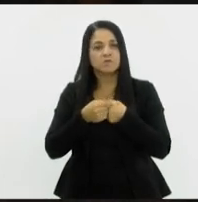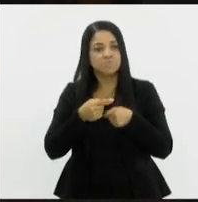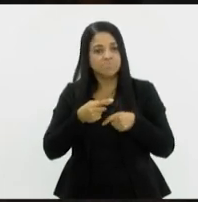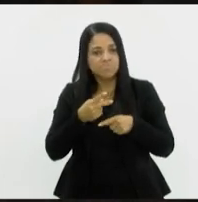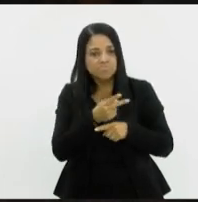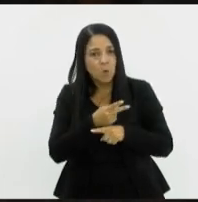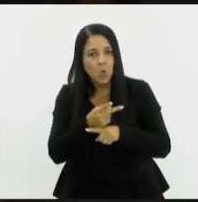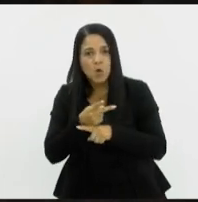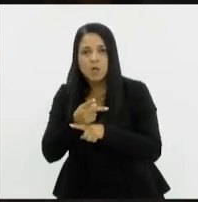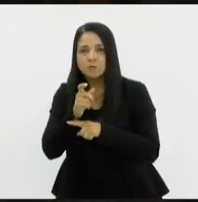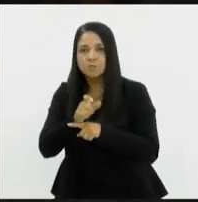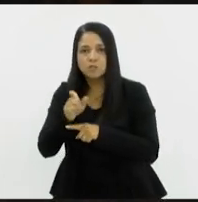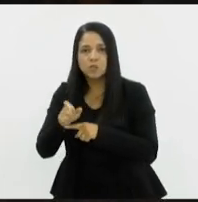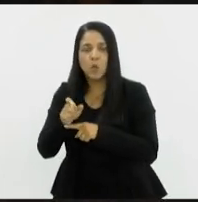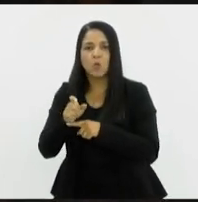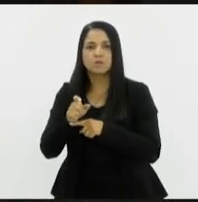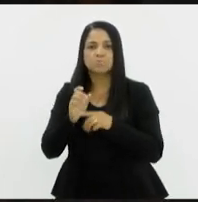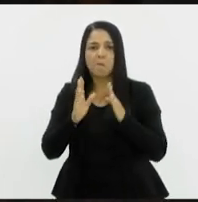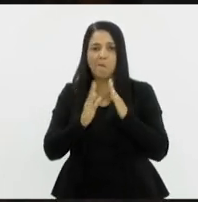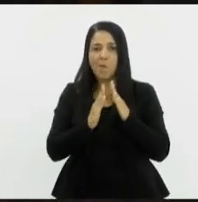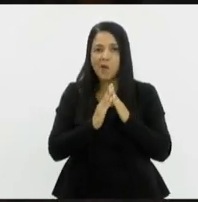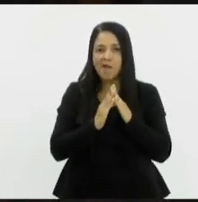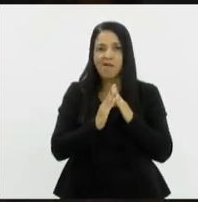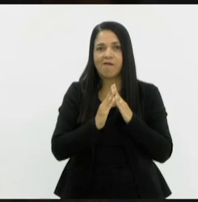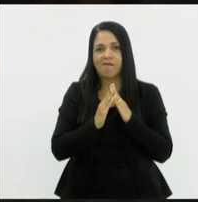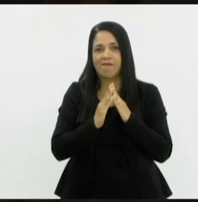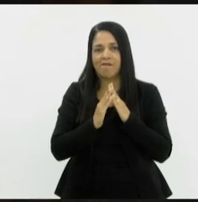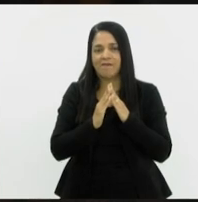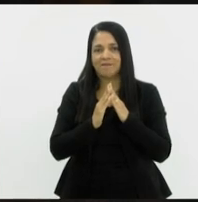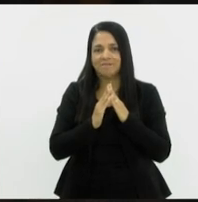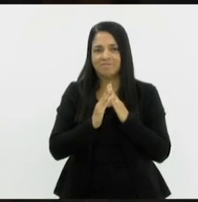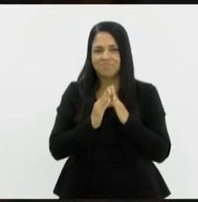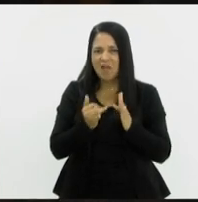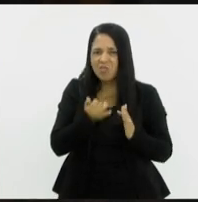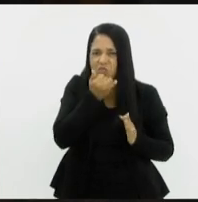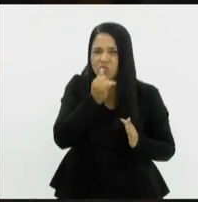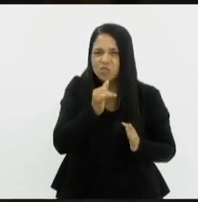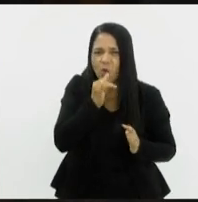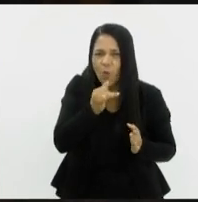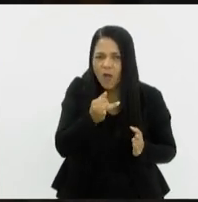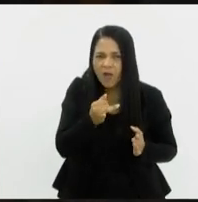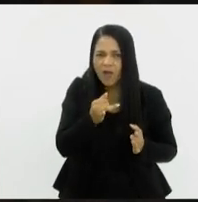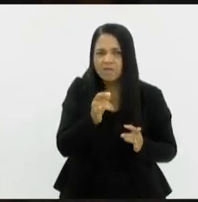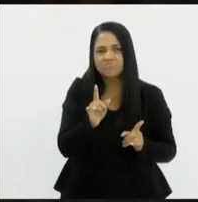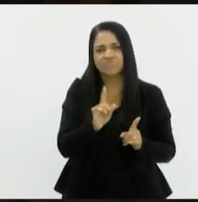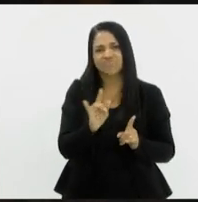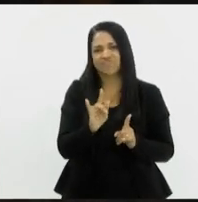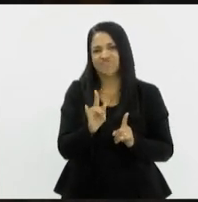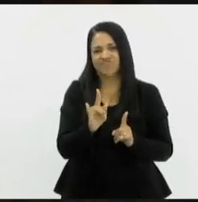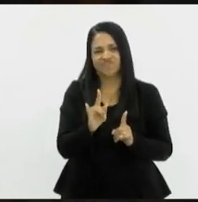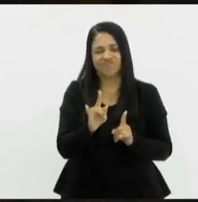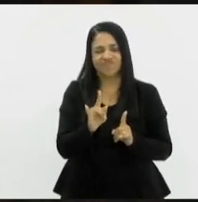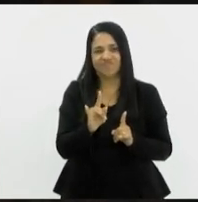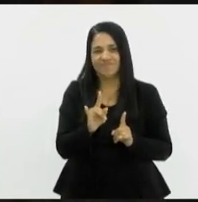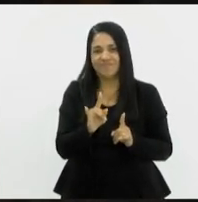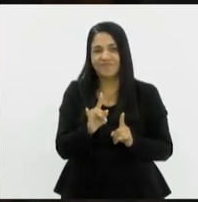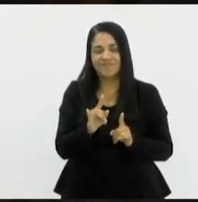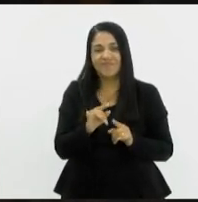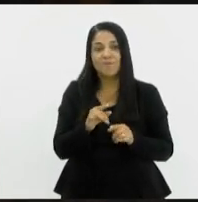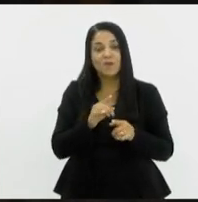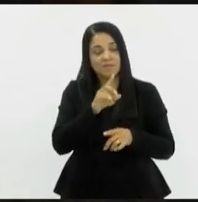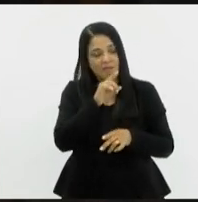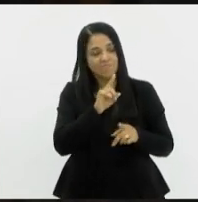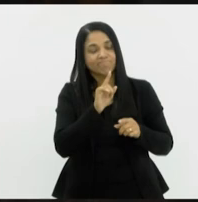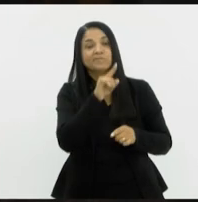poder criar seus filhos, e nada disso é por acaso. Porque tem o senhor responsável na ponta,